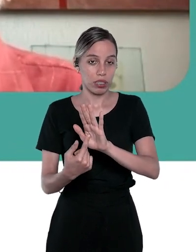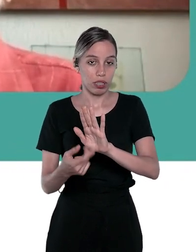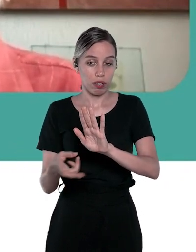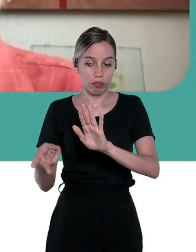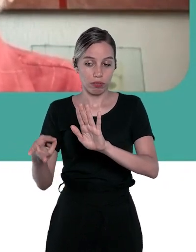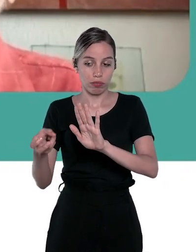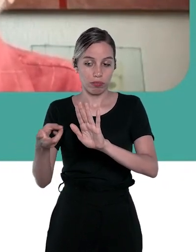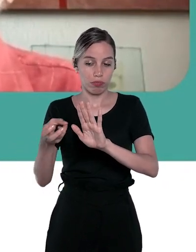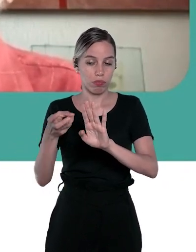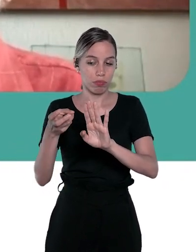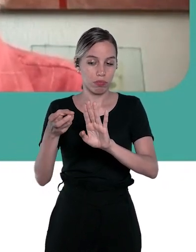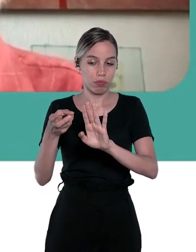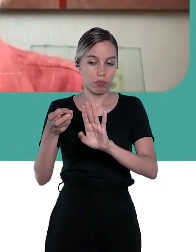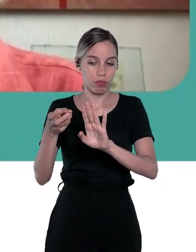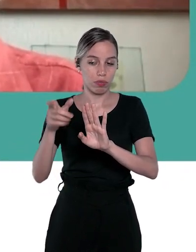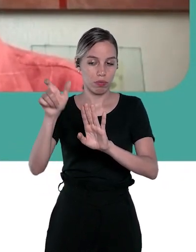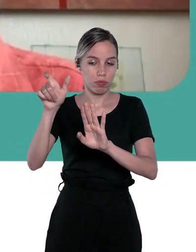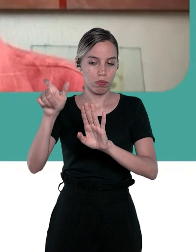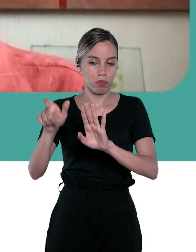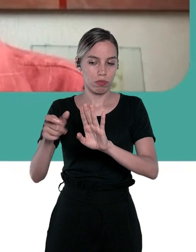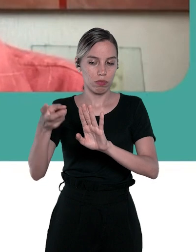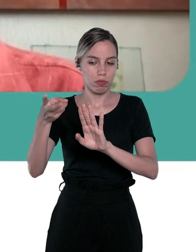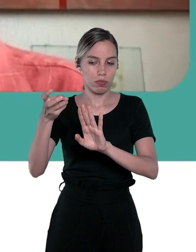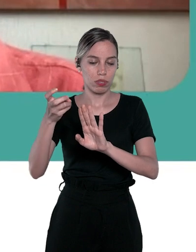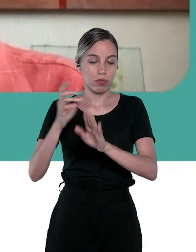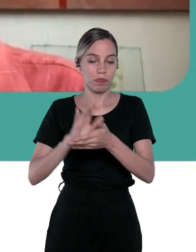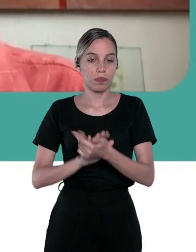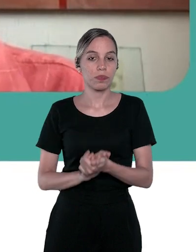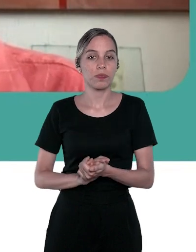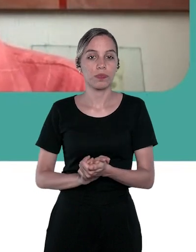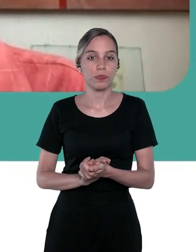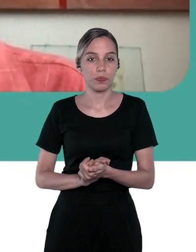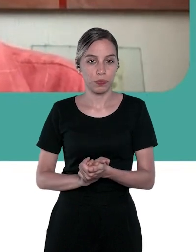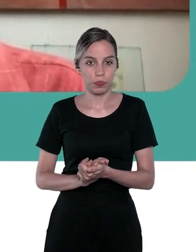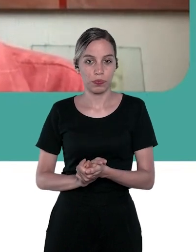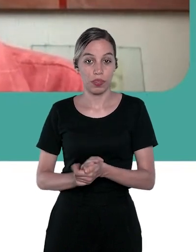atrás daquilo que se vê com os olhos.